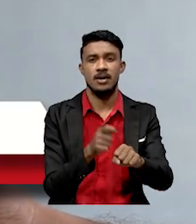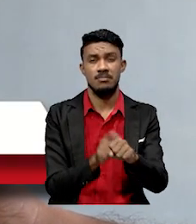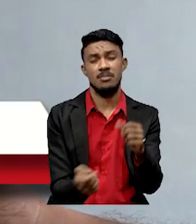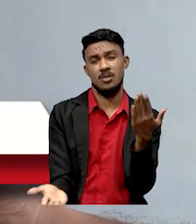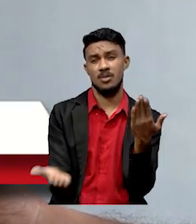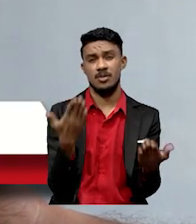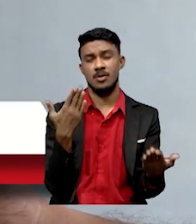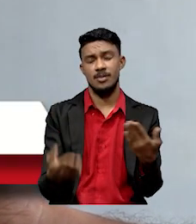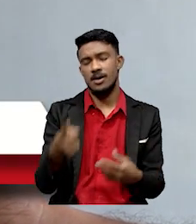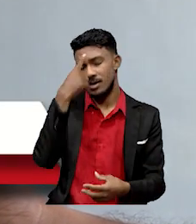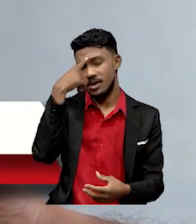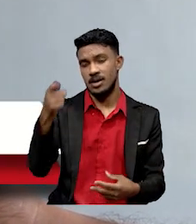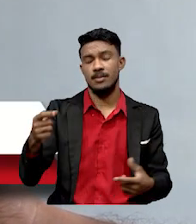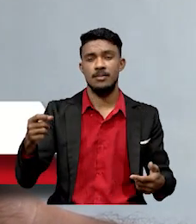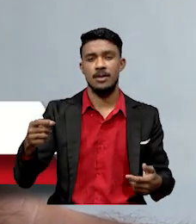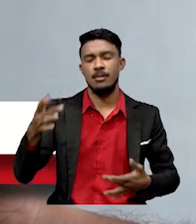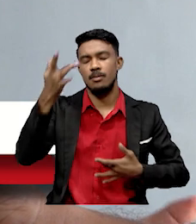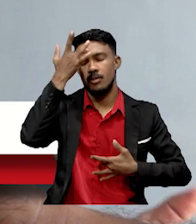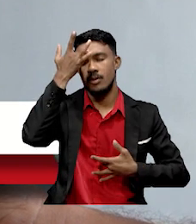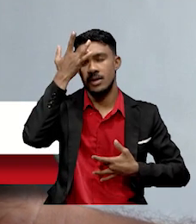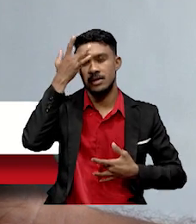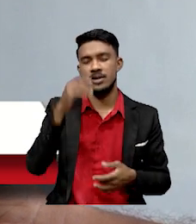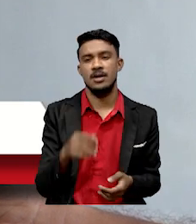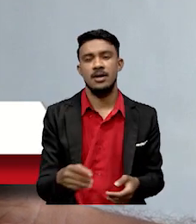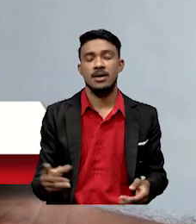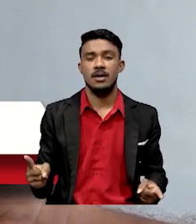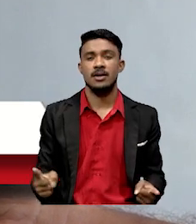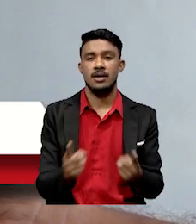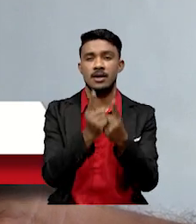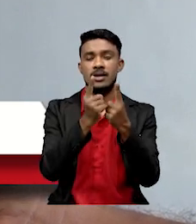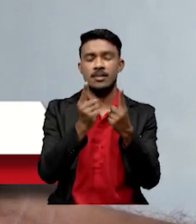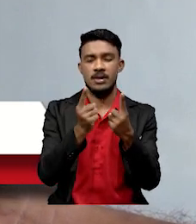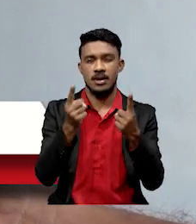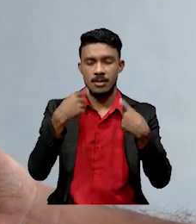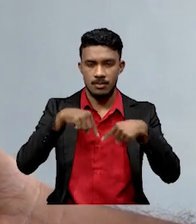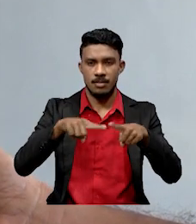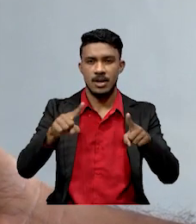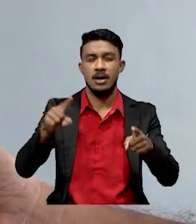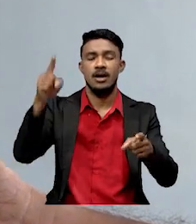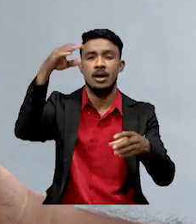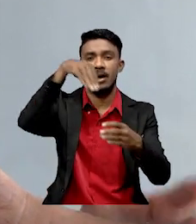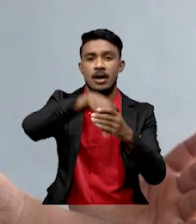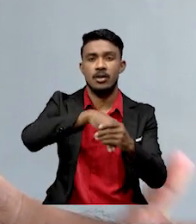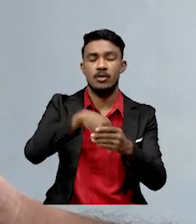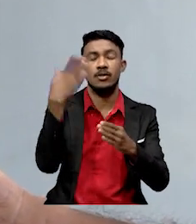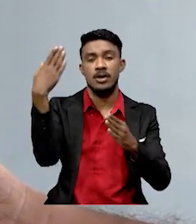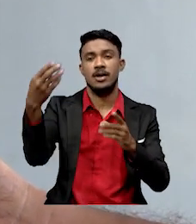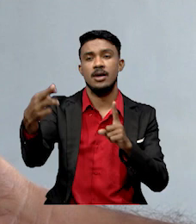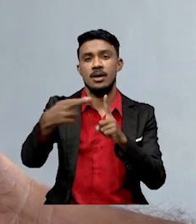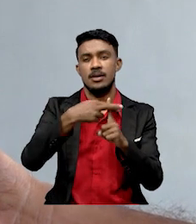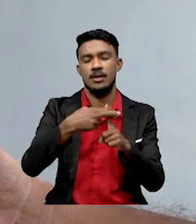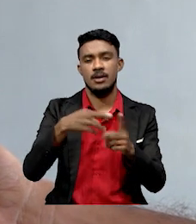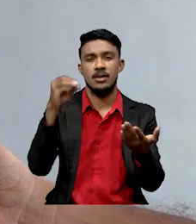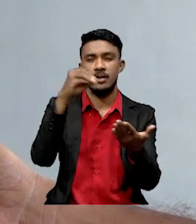tan moras, né? Diretamente ba hakoi iha cemitério. Tau mo si a cruz ya